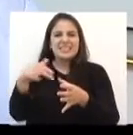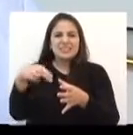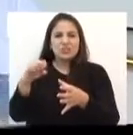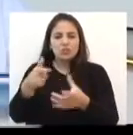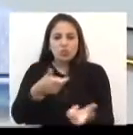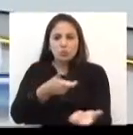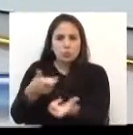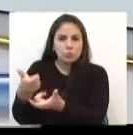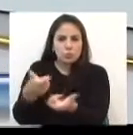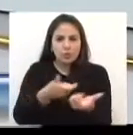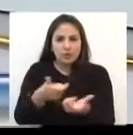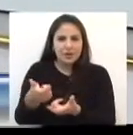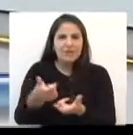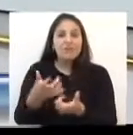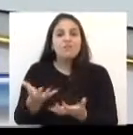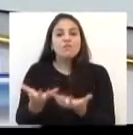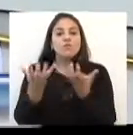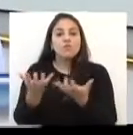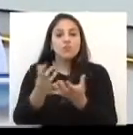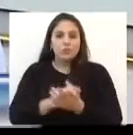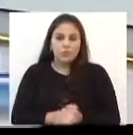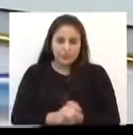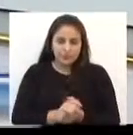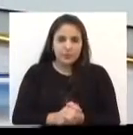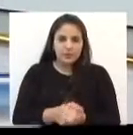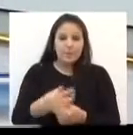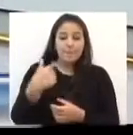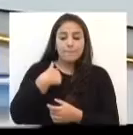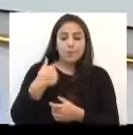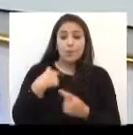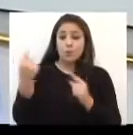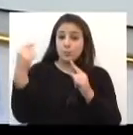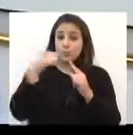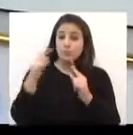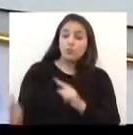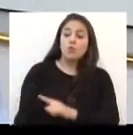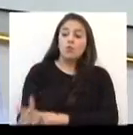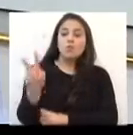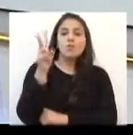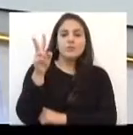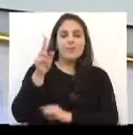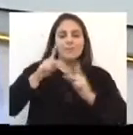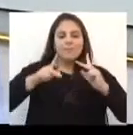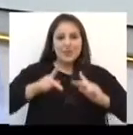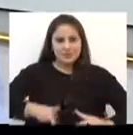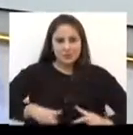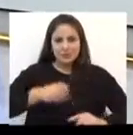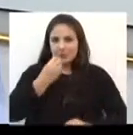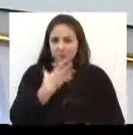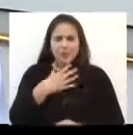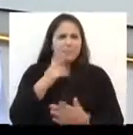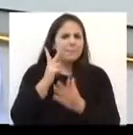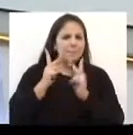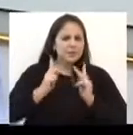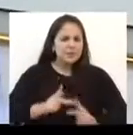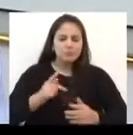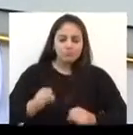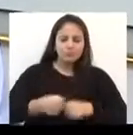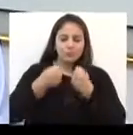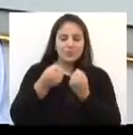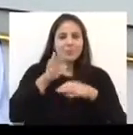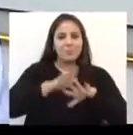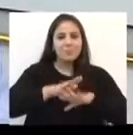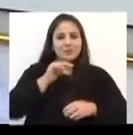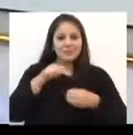lema nessa minha administração, nesse meu mandato aqui, é valorizar pessoas de bem. Pessoas que cada vez fortalecem mais a nossa